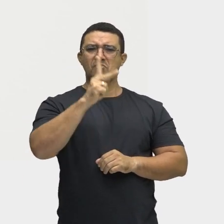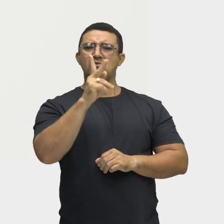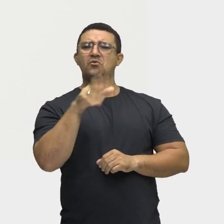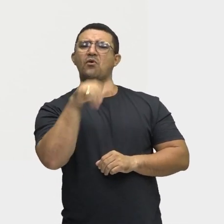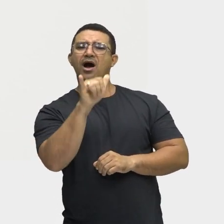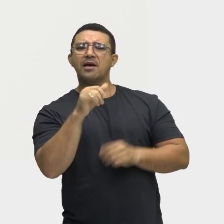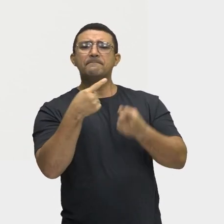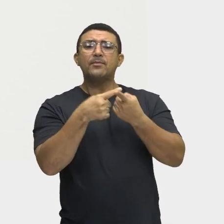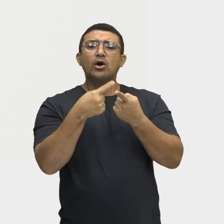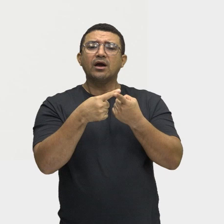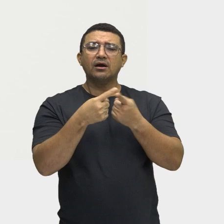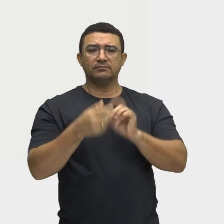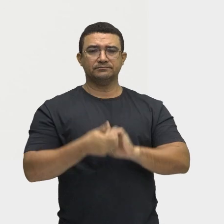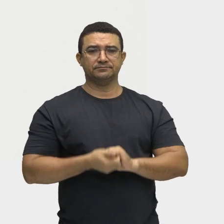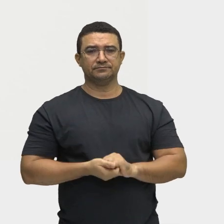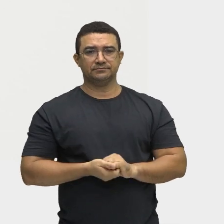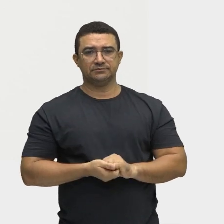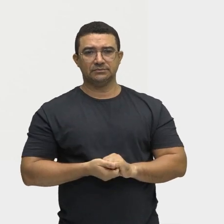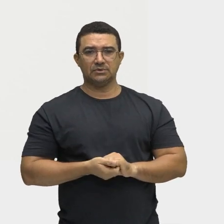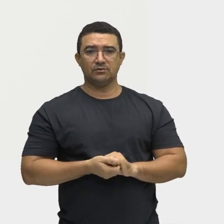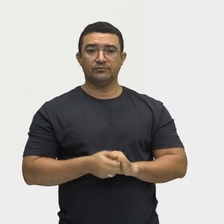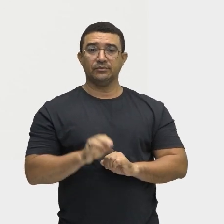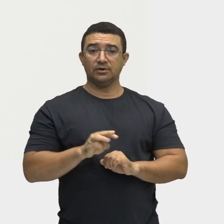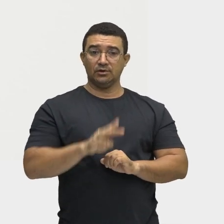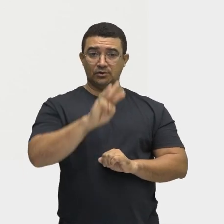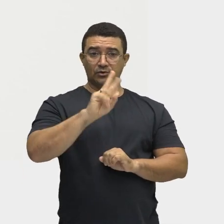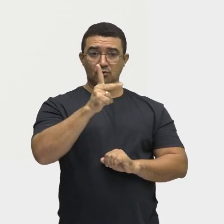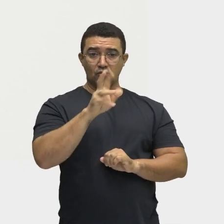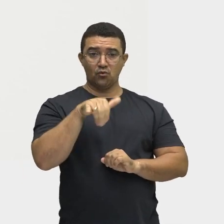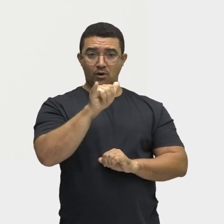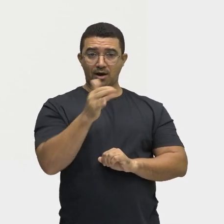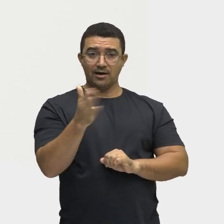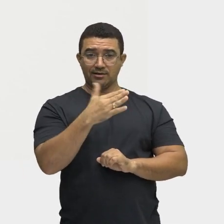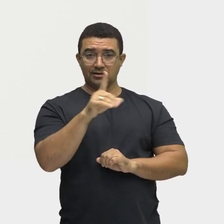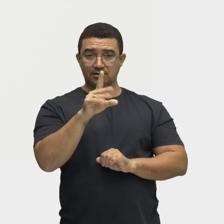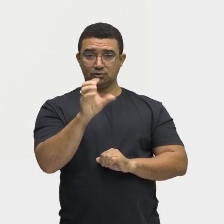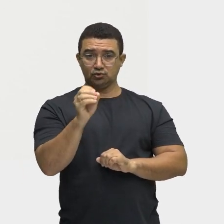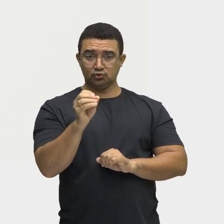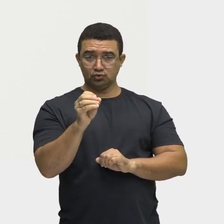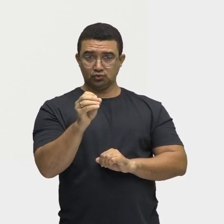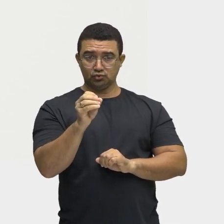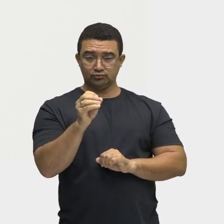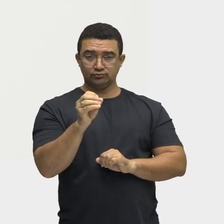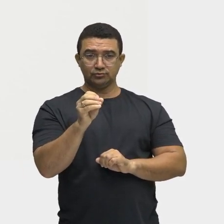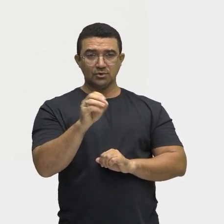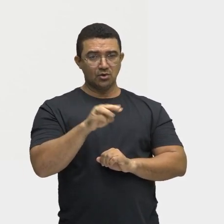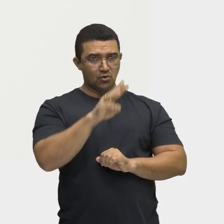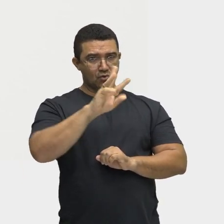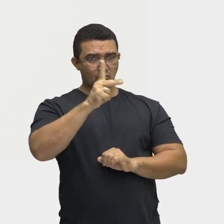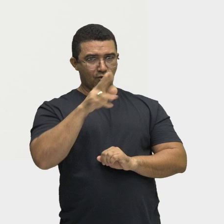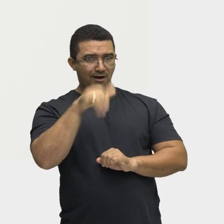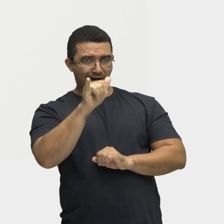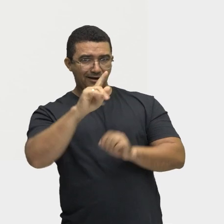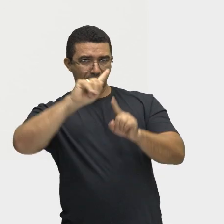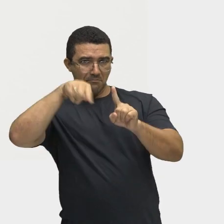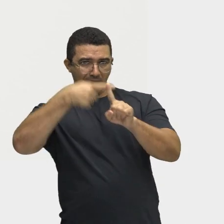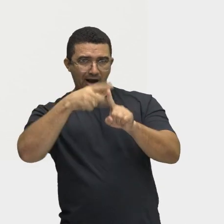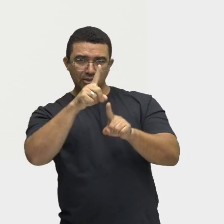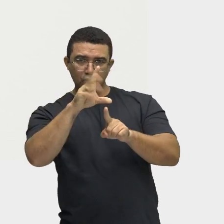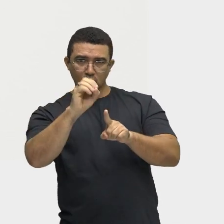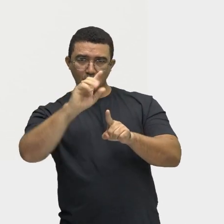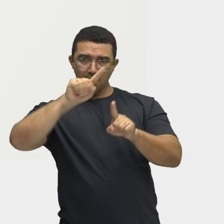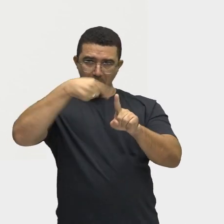to Manaus? Ó, novamente aqui a ordem, né? Why, certo? Primeiro double weight word, seguido do auxiliar